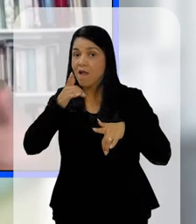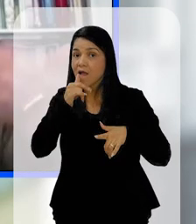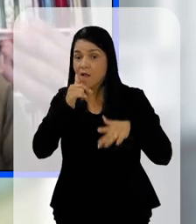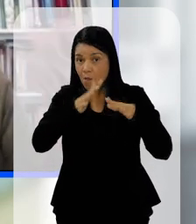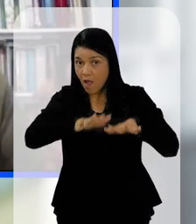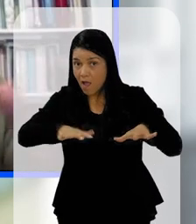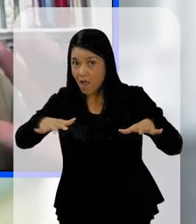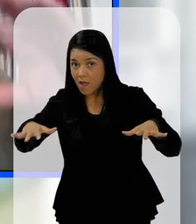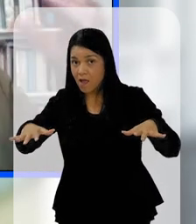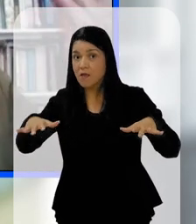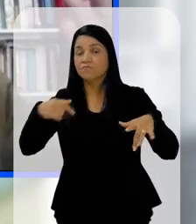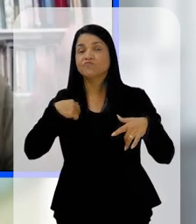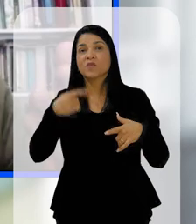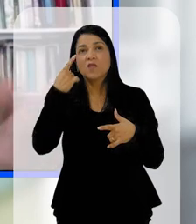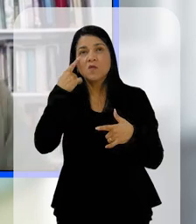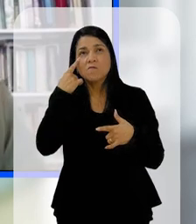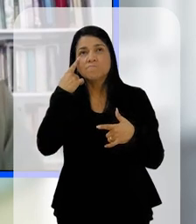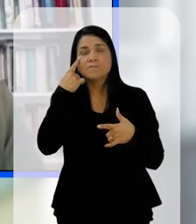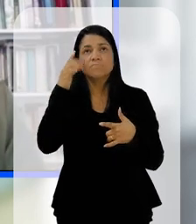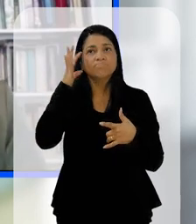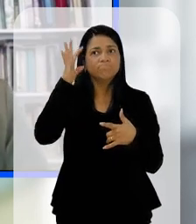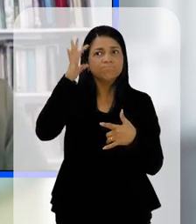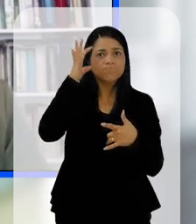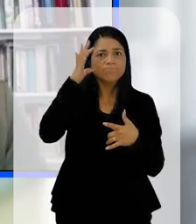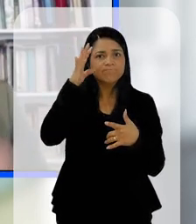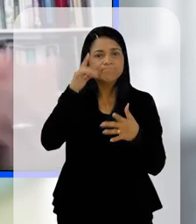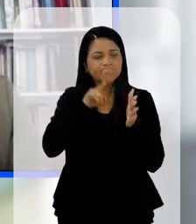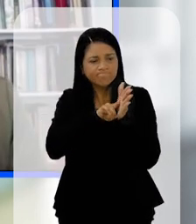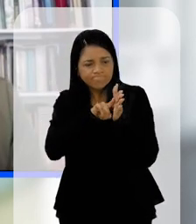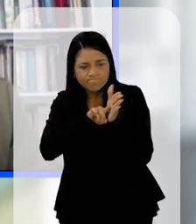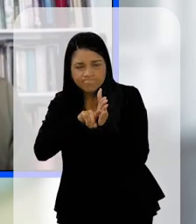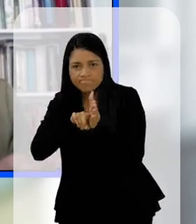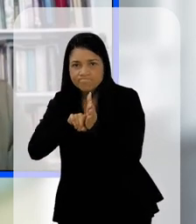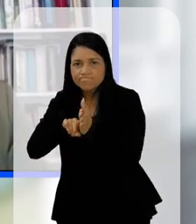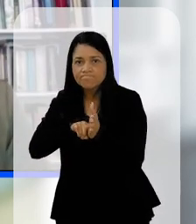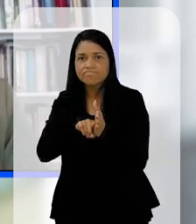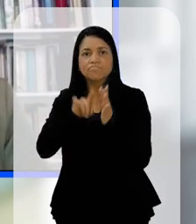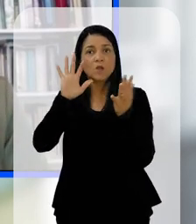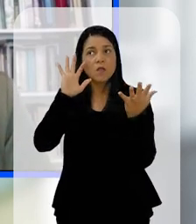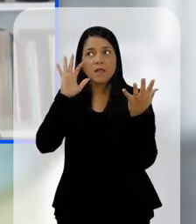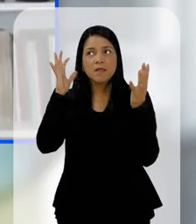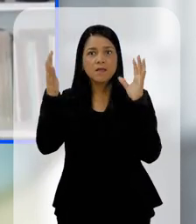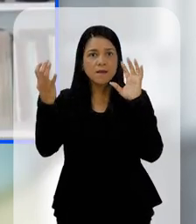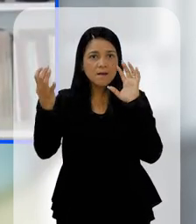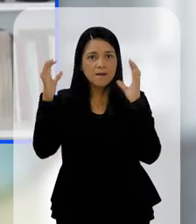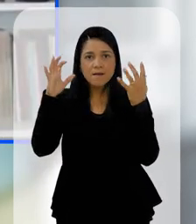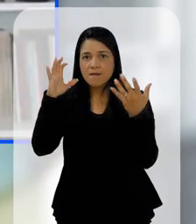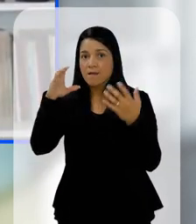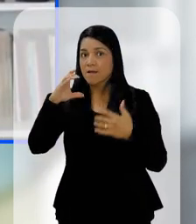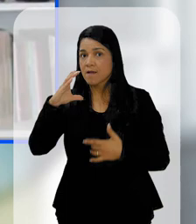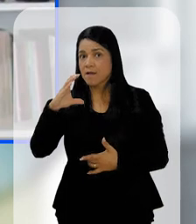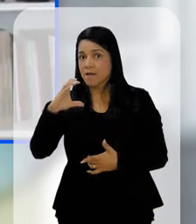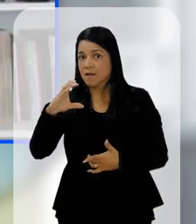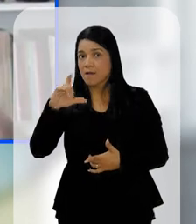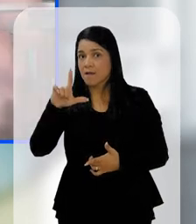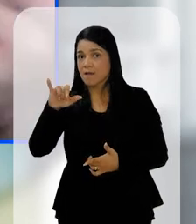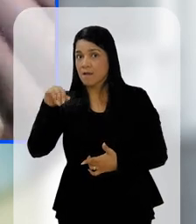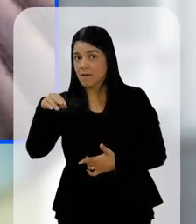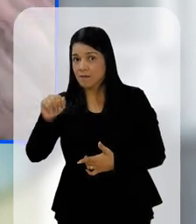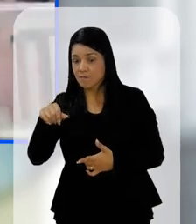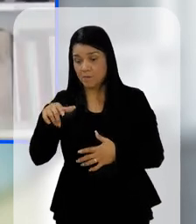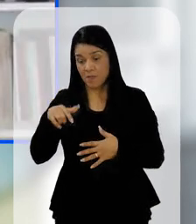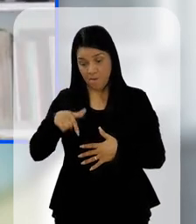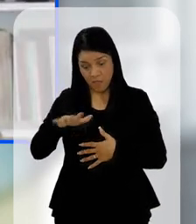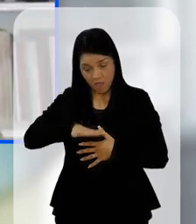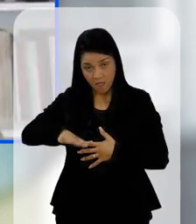úmidos, eu comecei a idealizar cenários com o monitoramento do clima. E aí, na minha região aqui, o tal estudo que eu